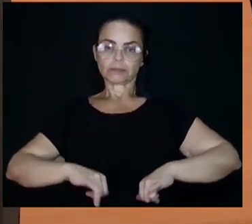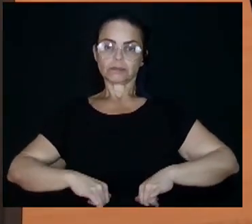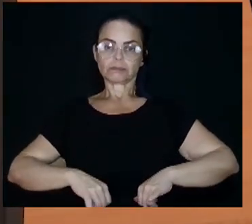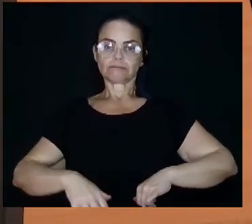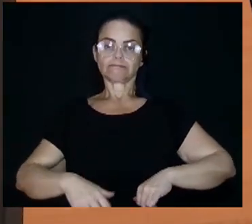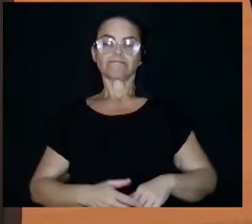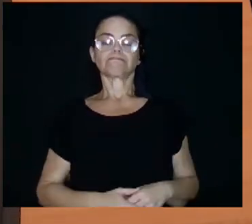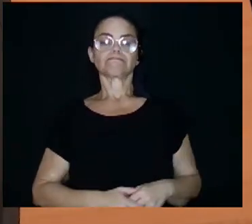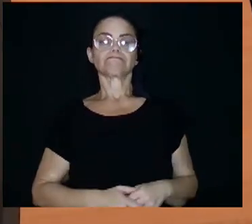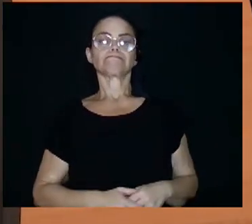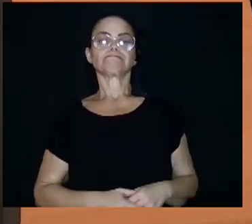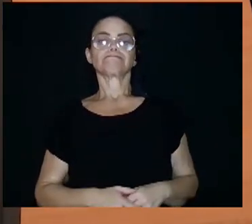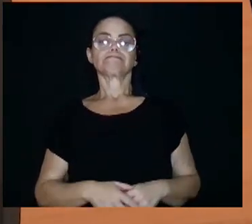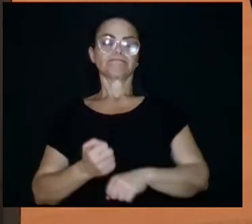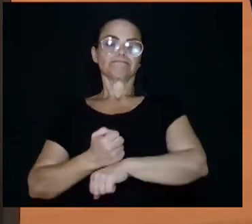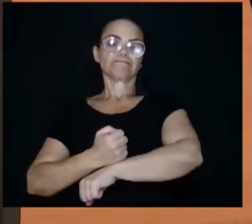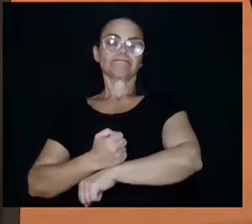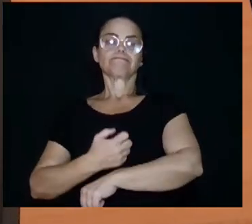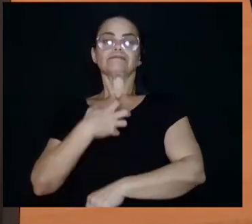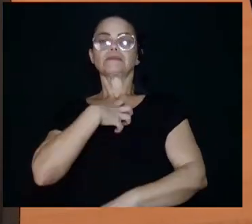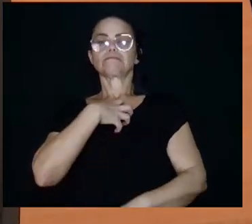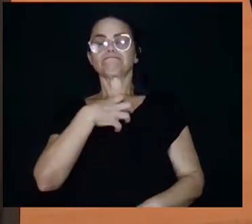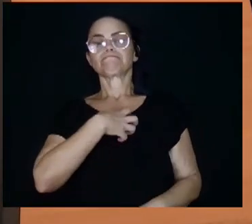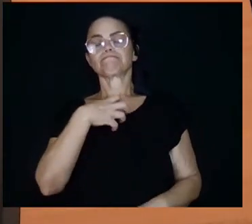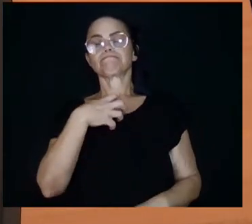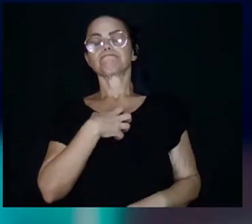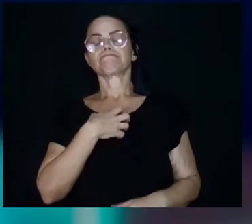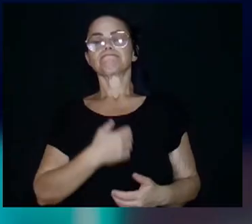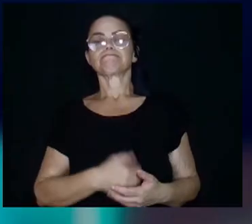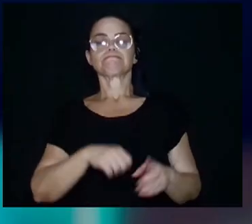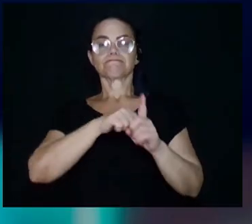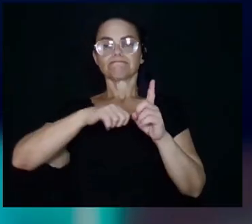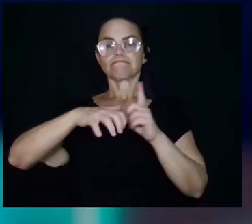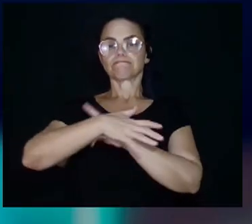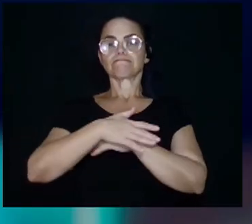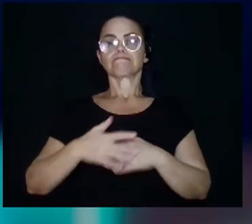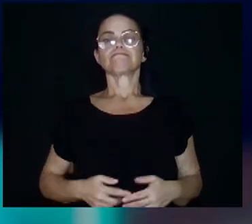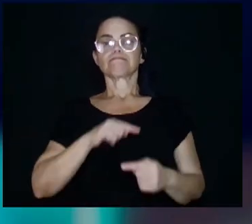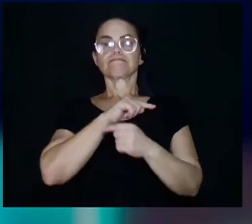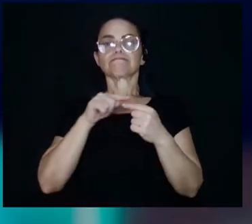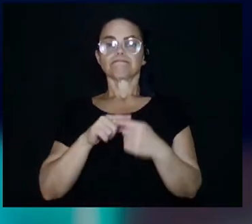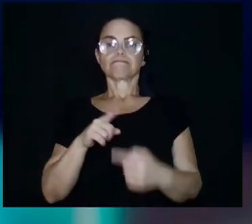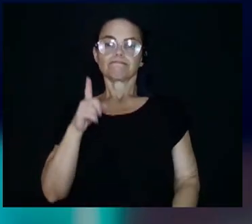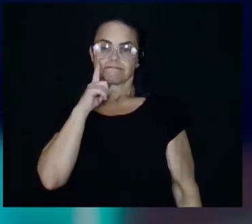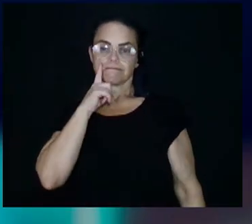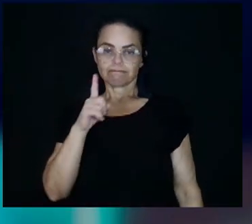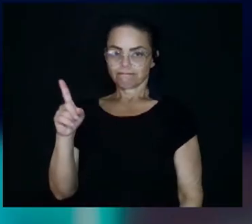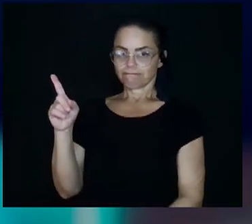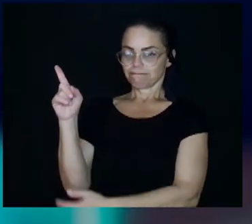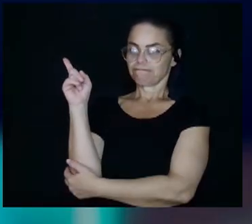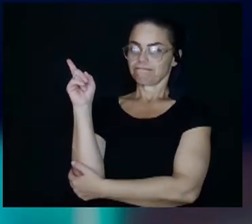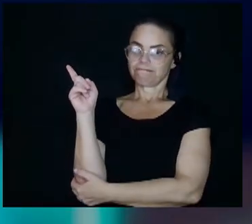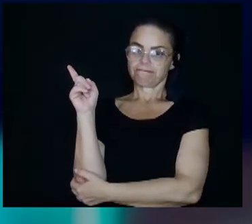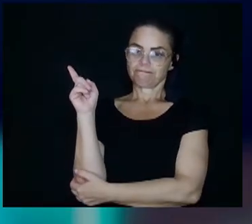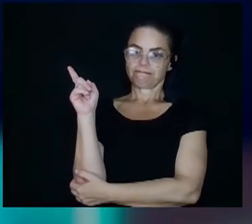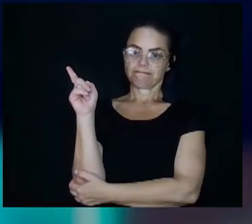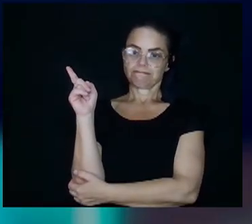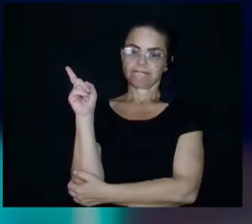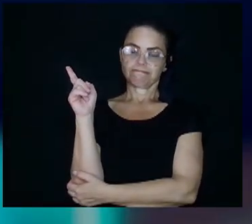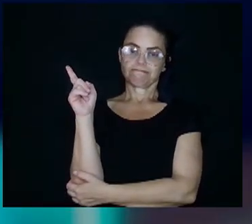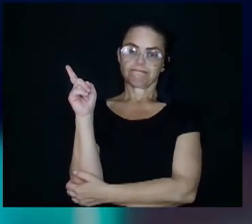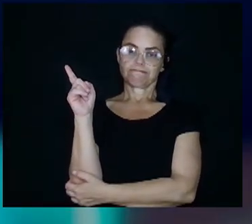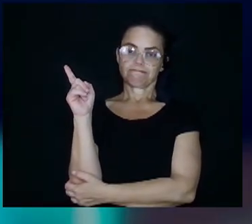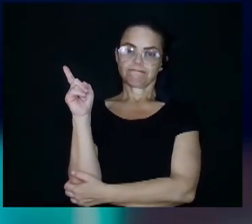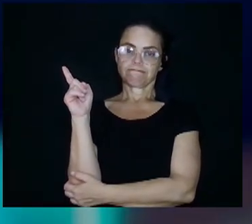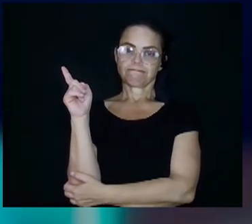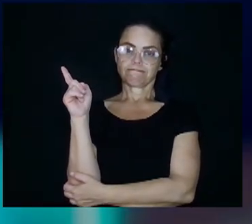vezes acaba gerando, né? Então, a minha função hoje aqui é justamente falar um pouquinho de como que essa gagueira tá no nível